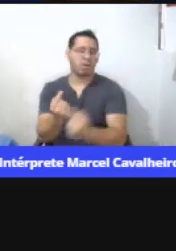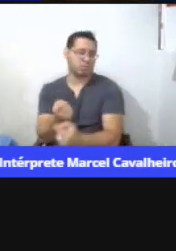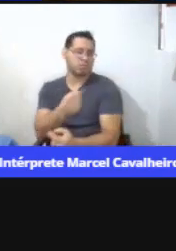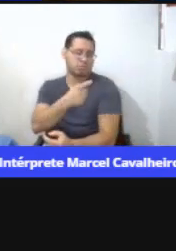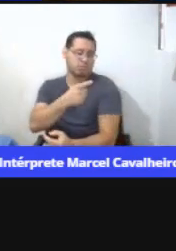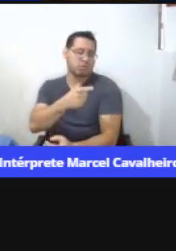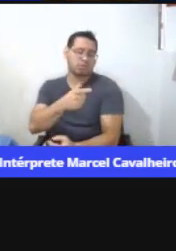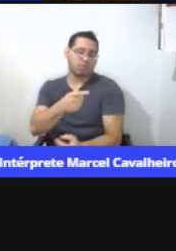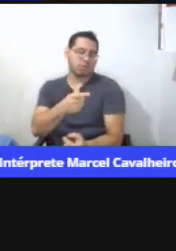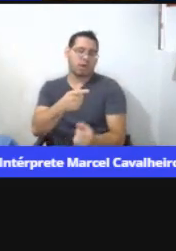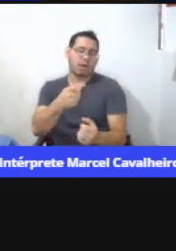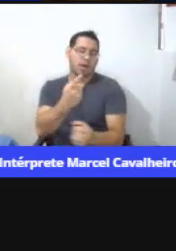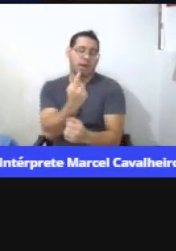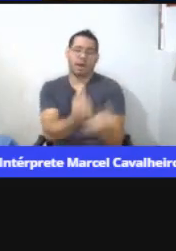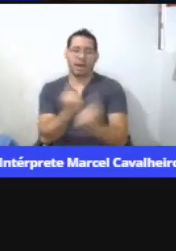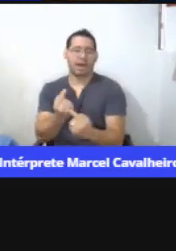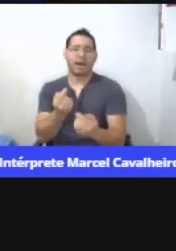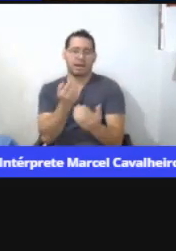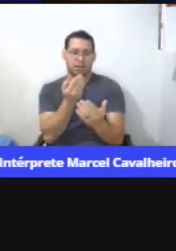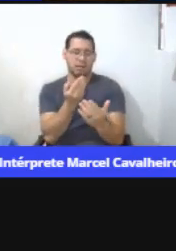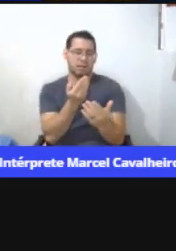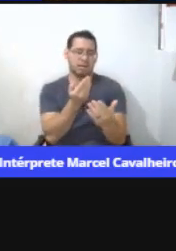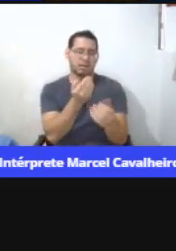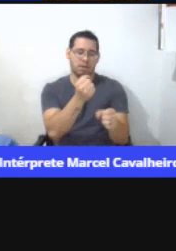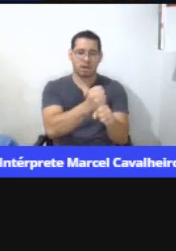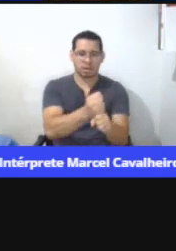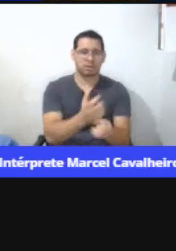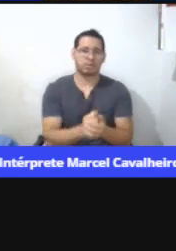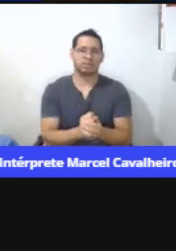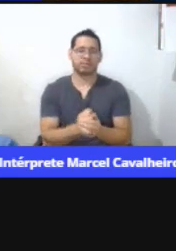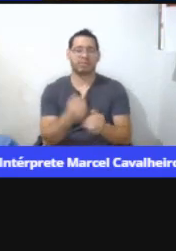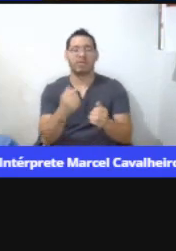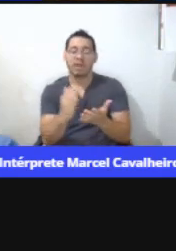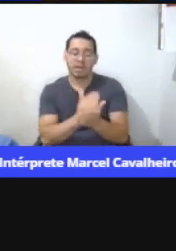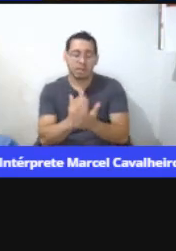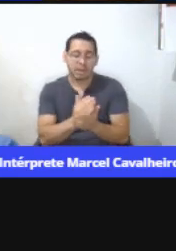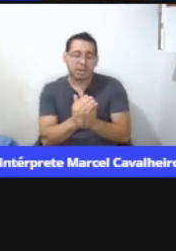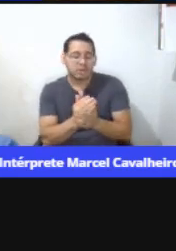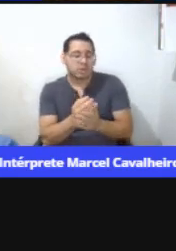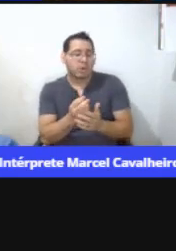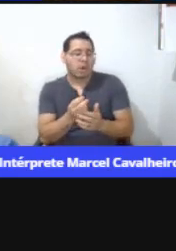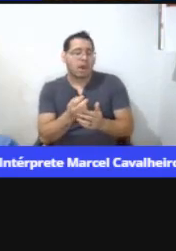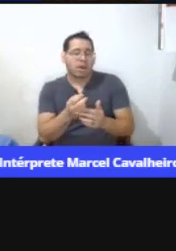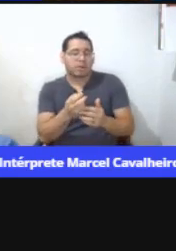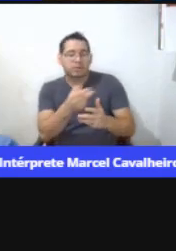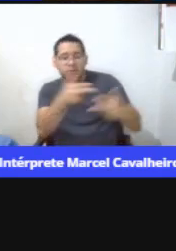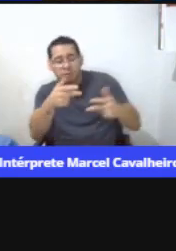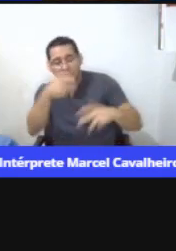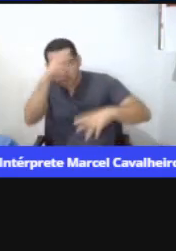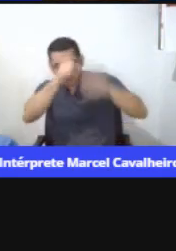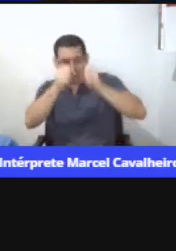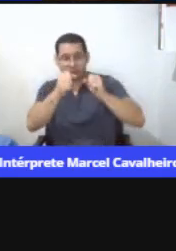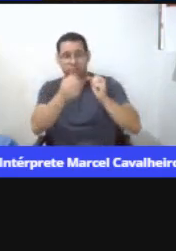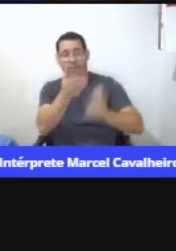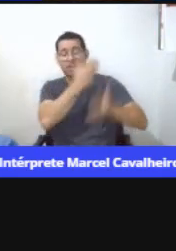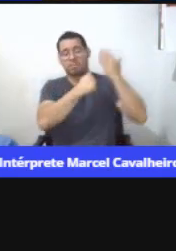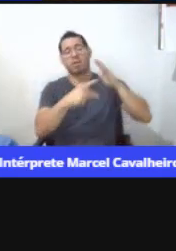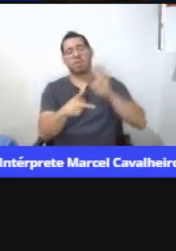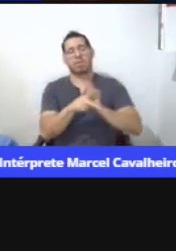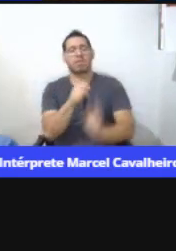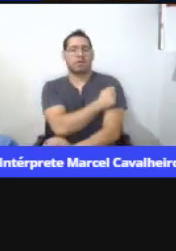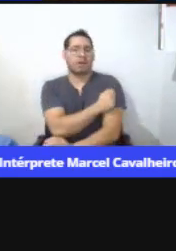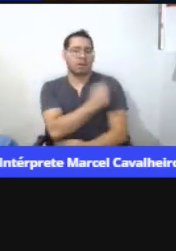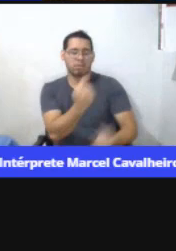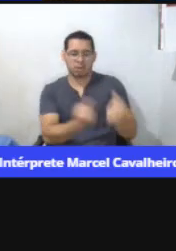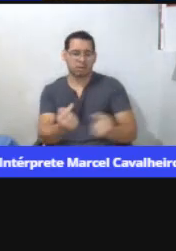com o objetivo de mobilizar os conhecimentos prévios dos estudantes e a retomada de assuntos que vão permitir a